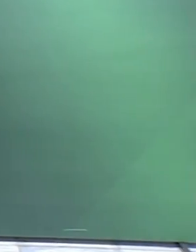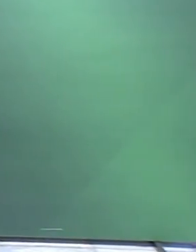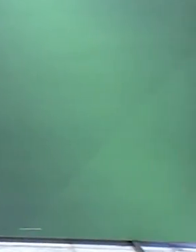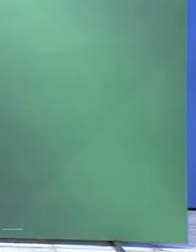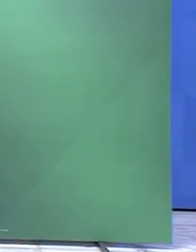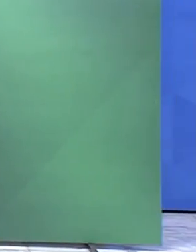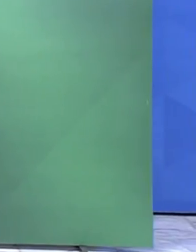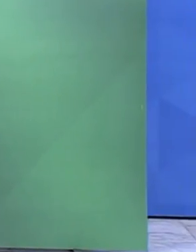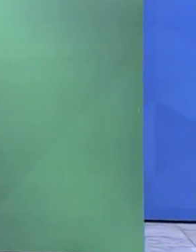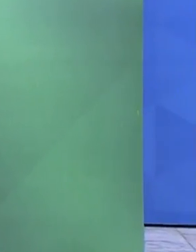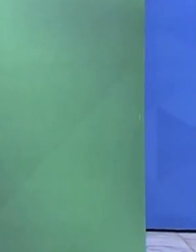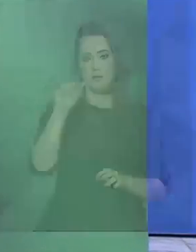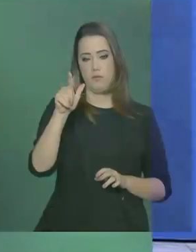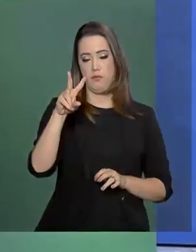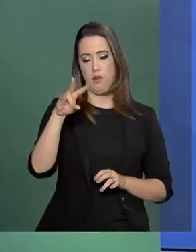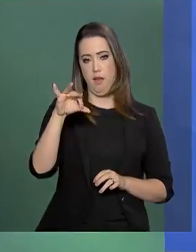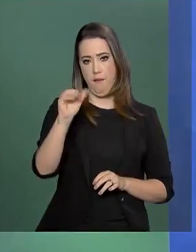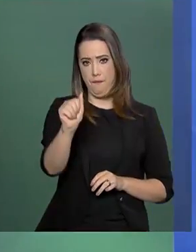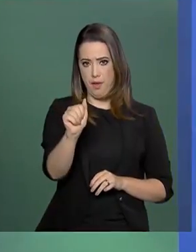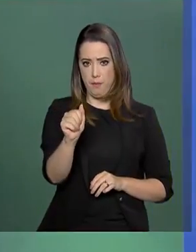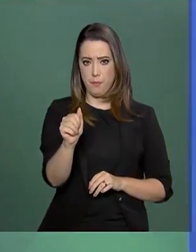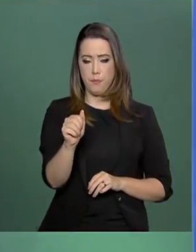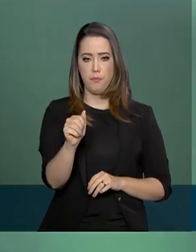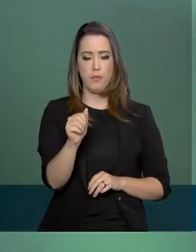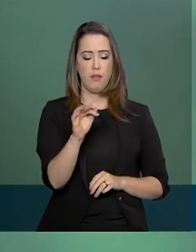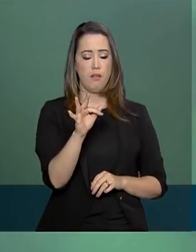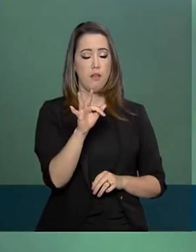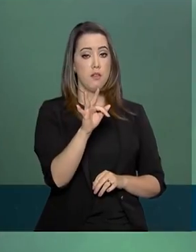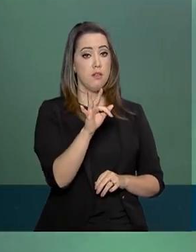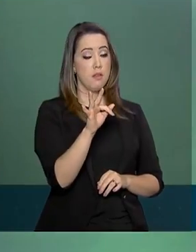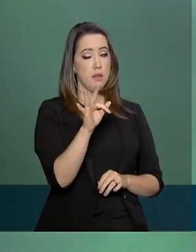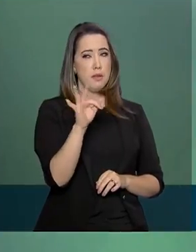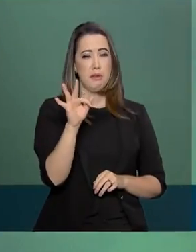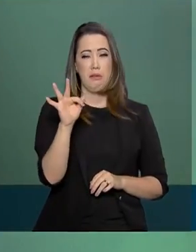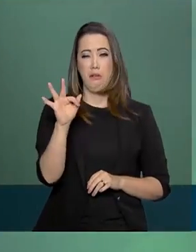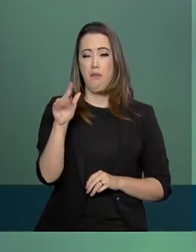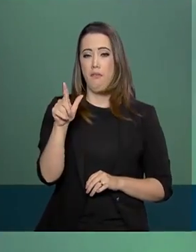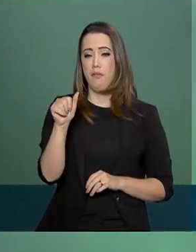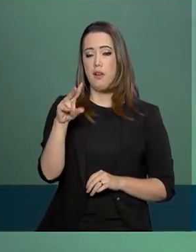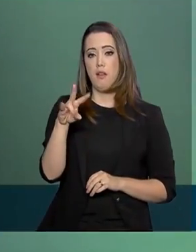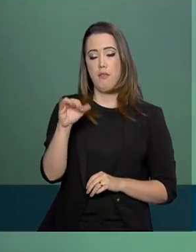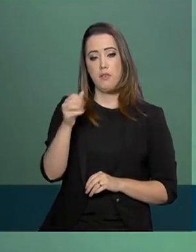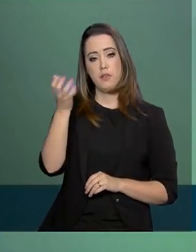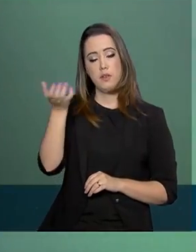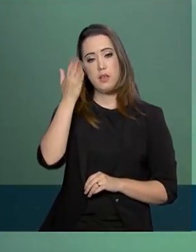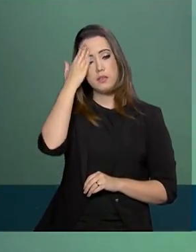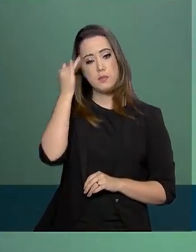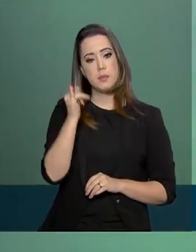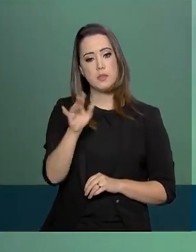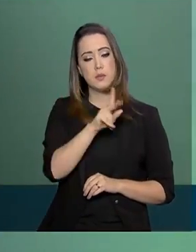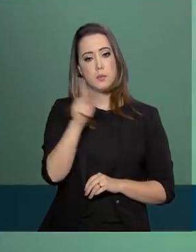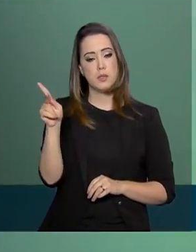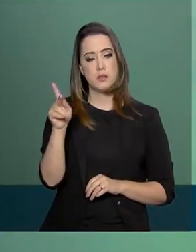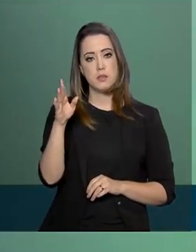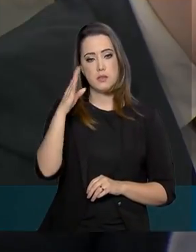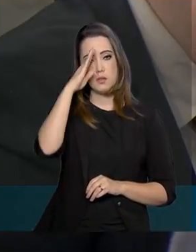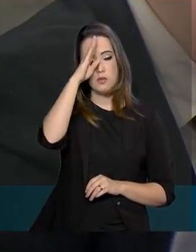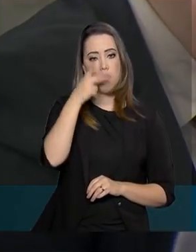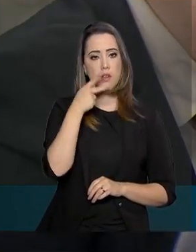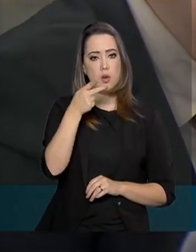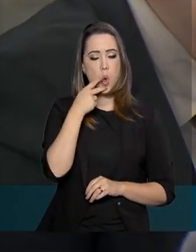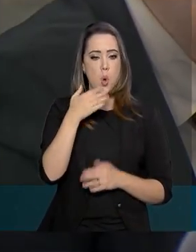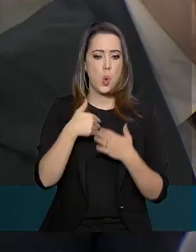flávia que da longa e boa noite tudo bem é eu queria saber se o presidente teria algum comentário é sobre